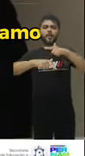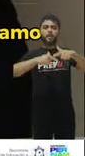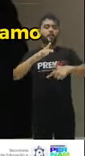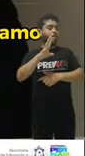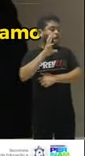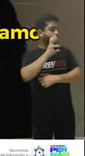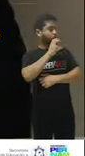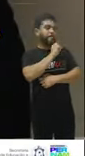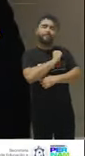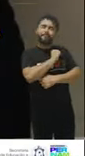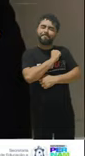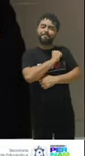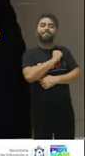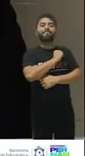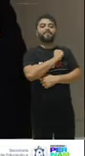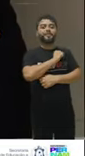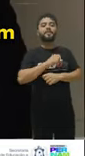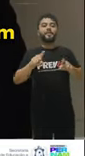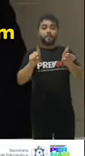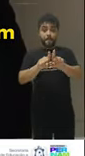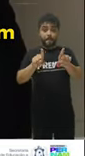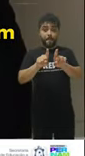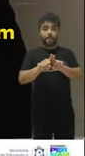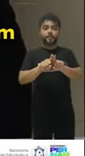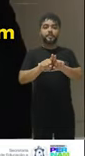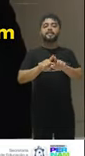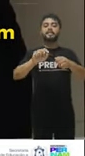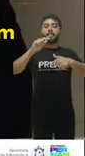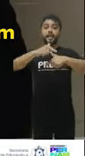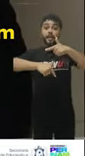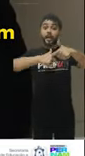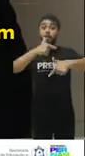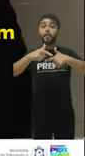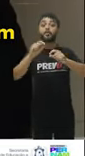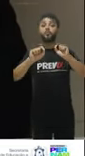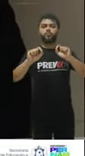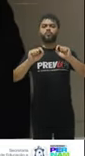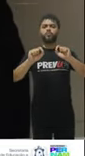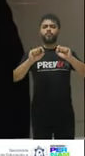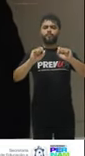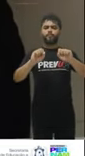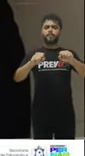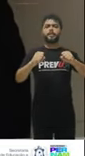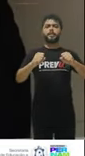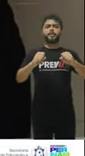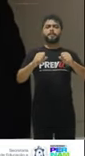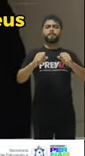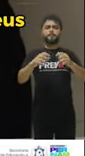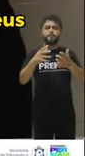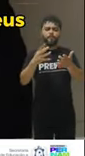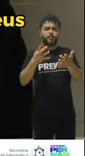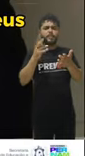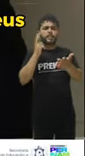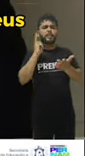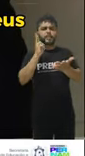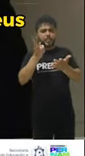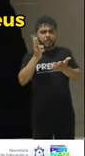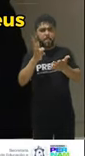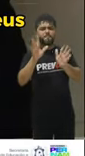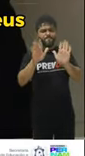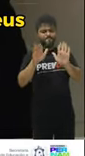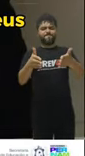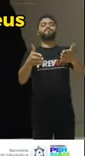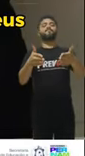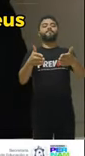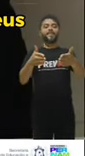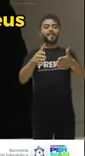amor, mas não só por isso. Nós fazemos tudo com empenho. Então,